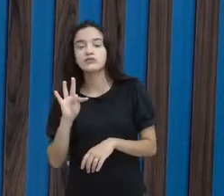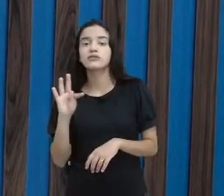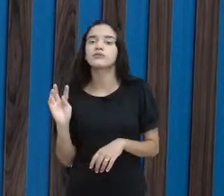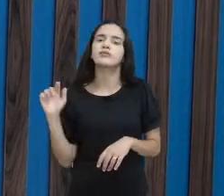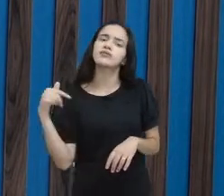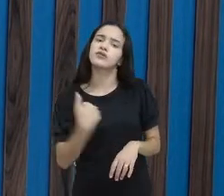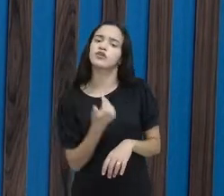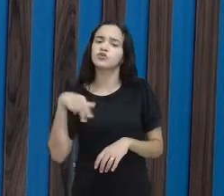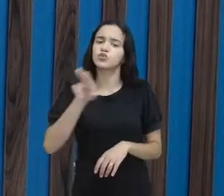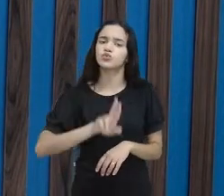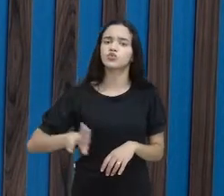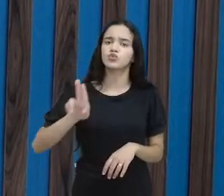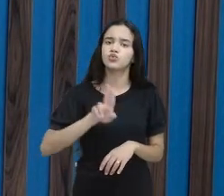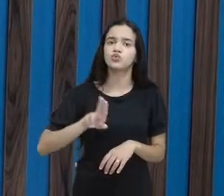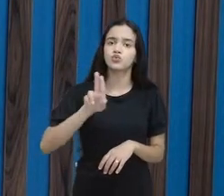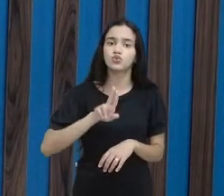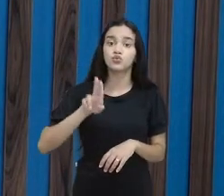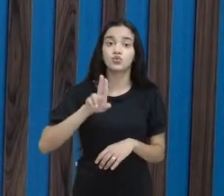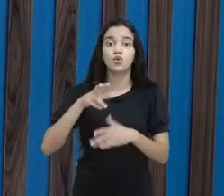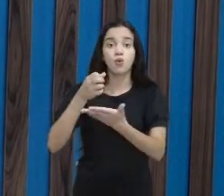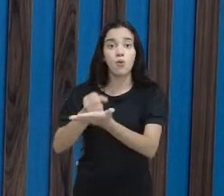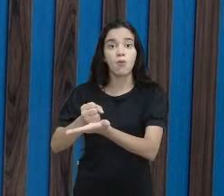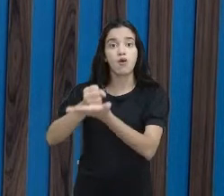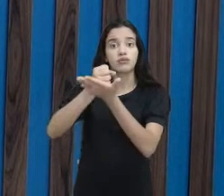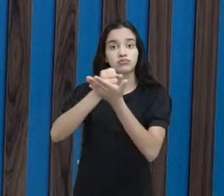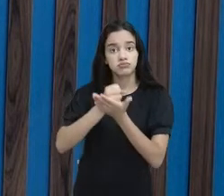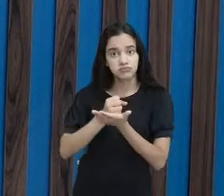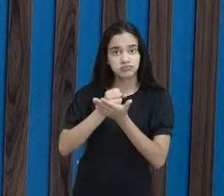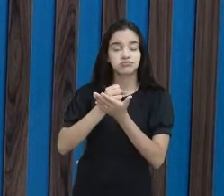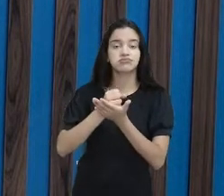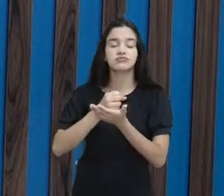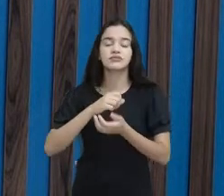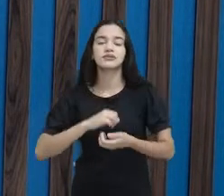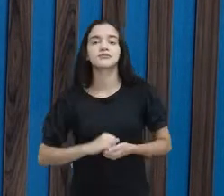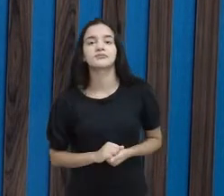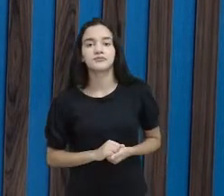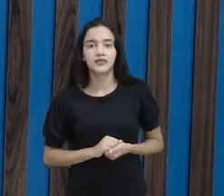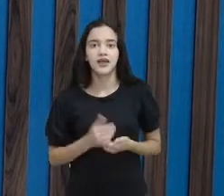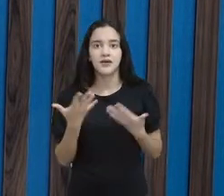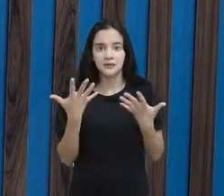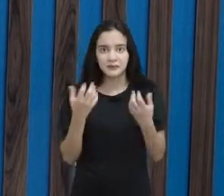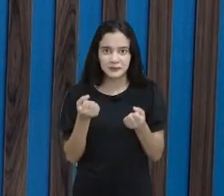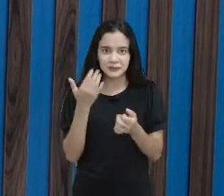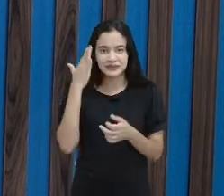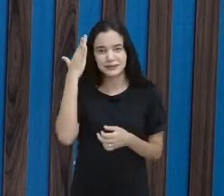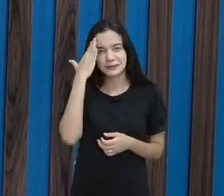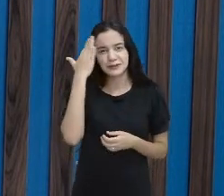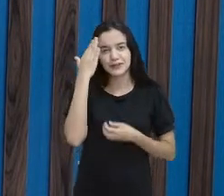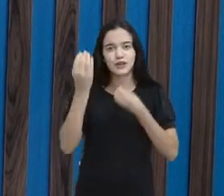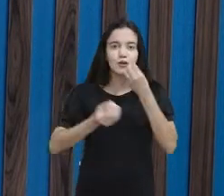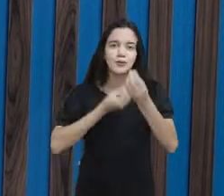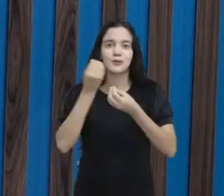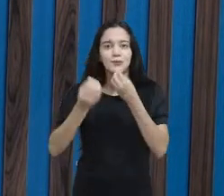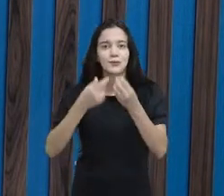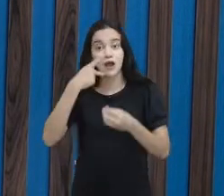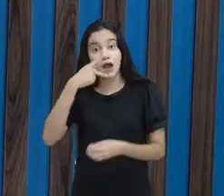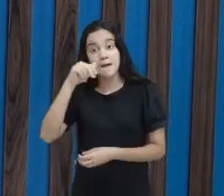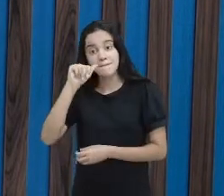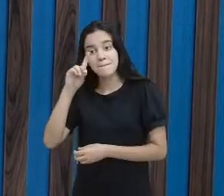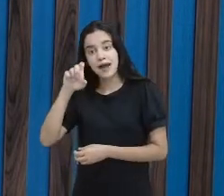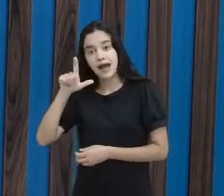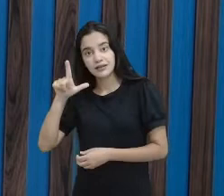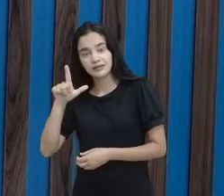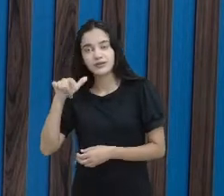gente use como um auxílio, né, ali dentro da partida. Então, vamos entender aí um pouquinho de como o pádel começou,